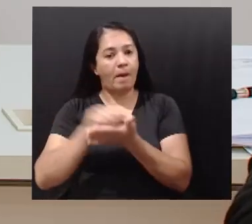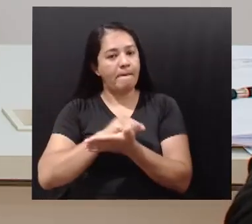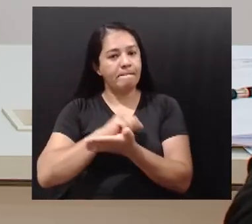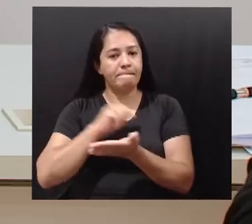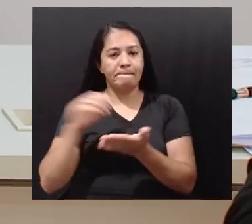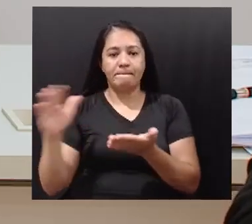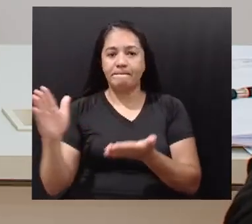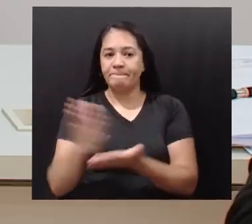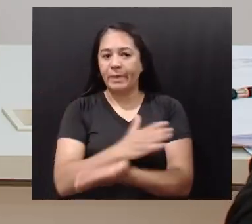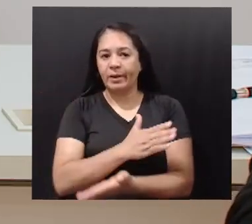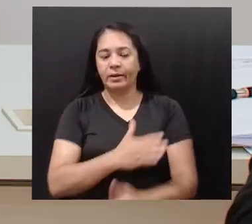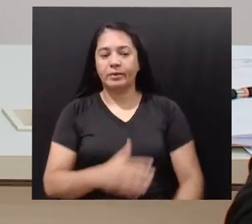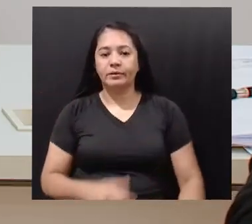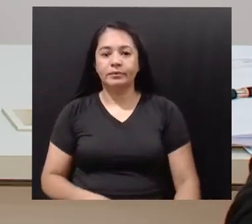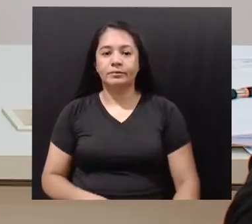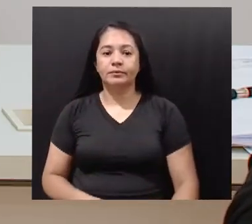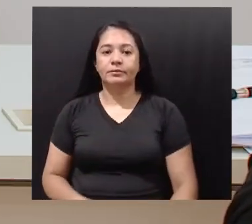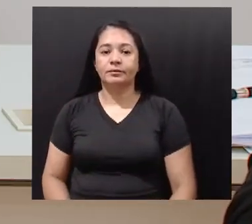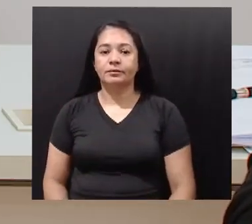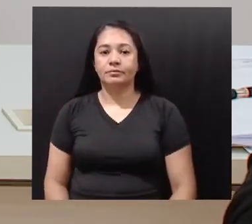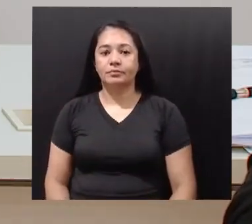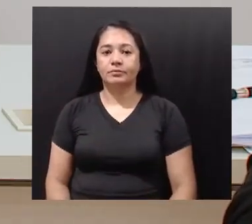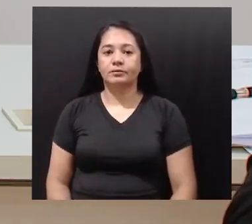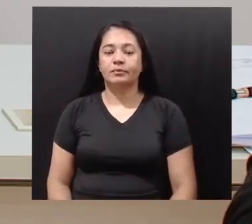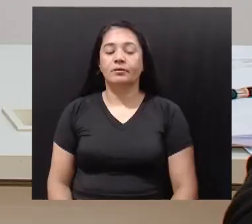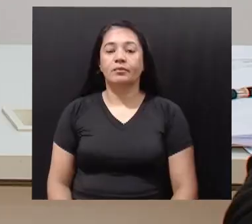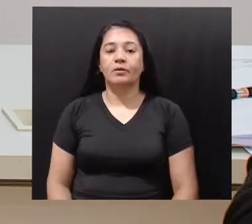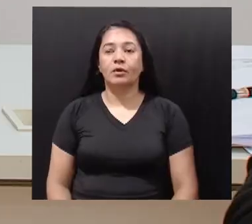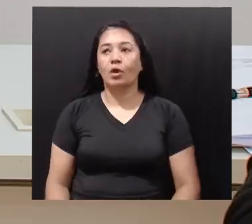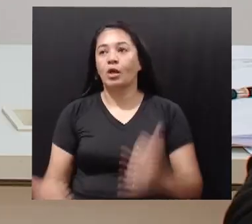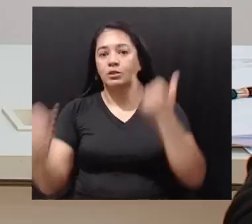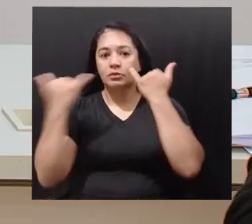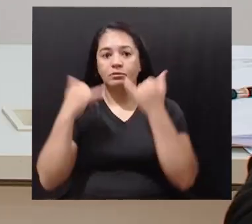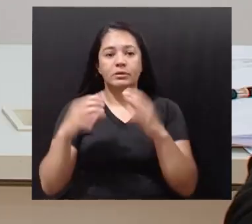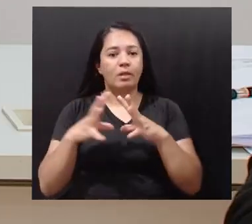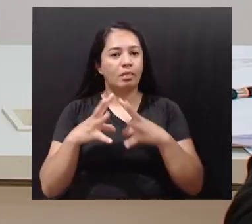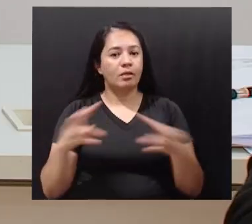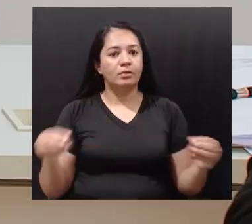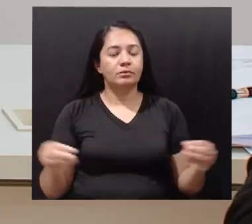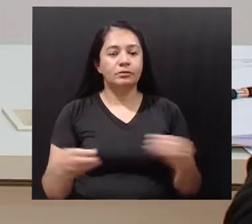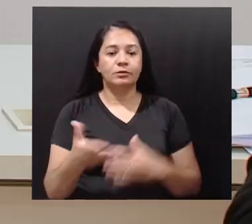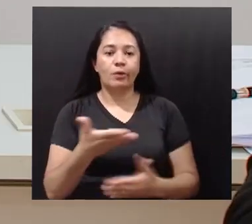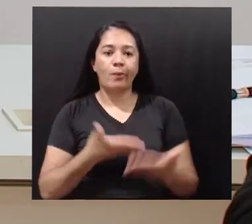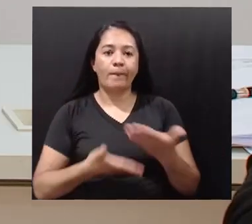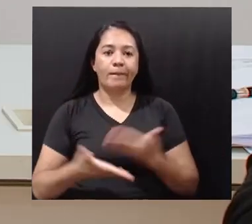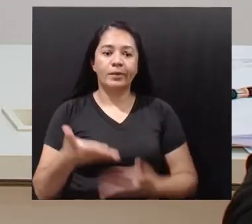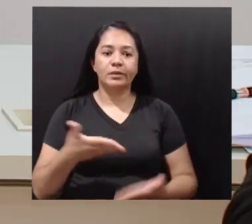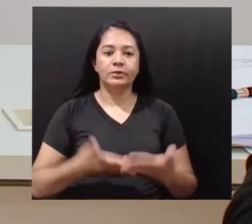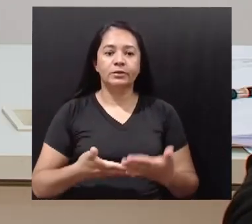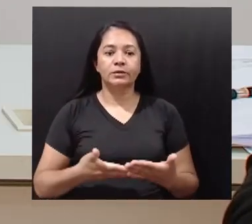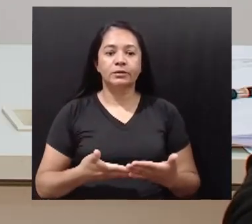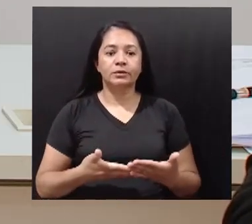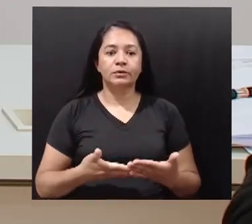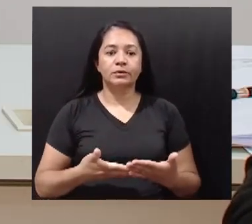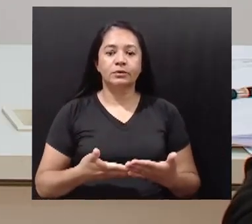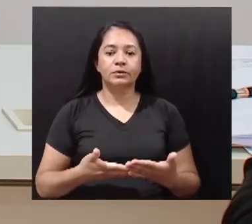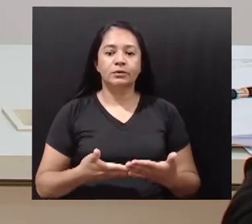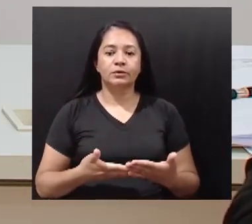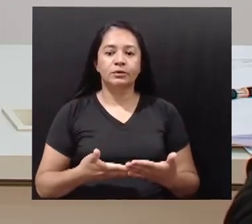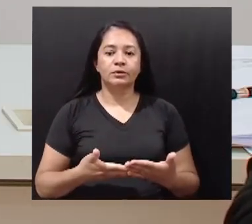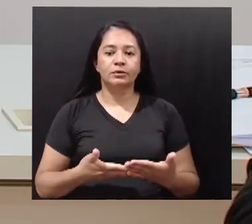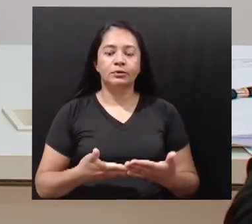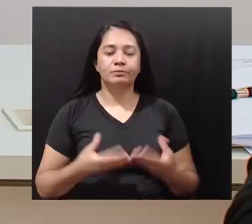dados sejam anonimizados, ou seja, compartilhando com